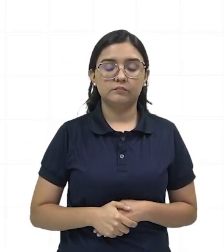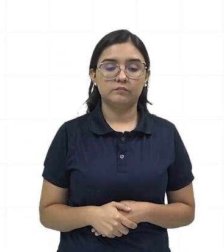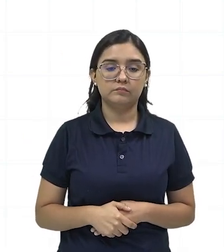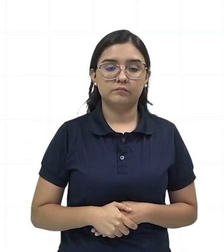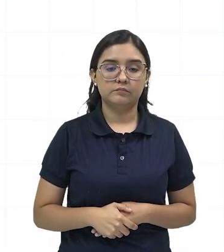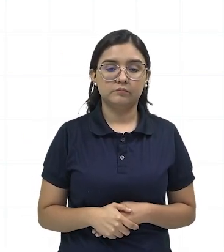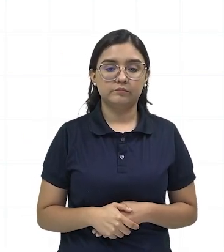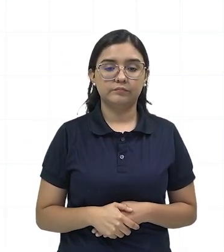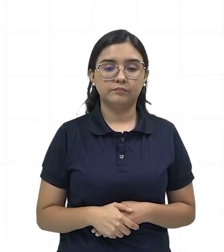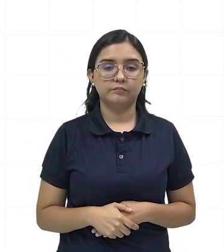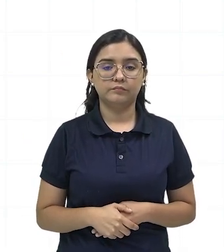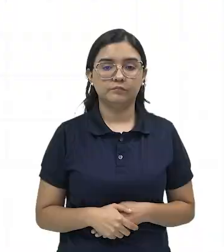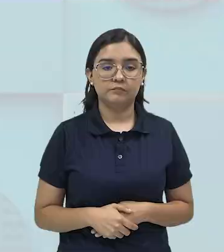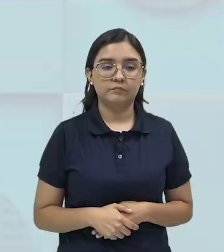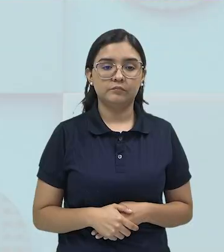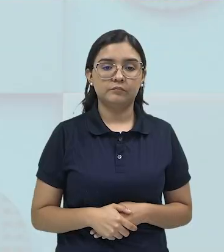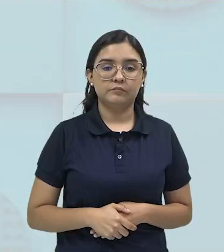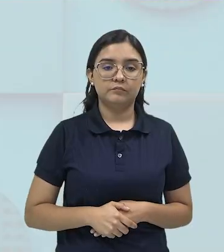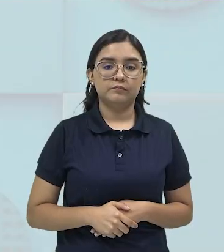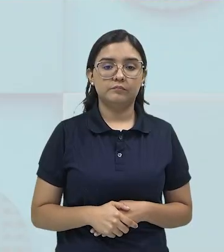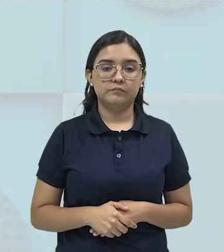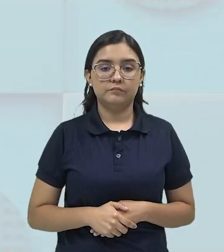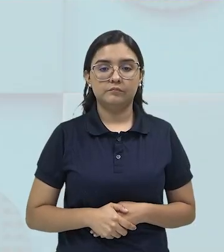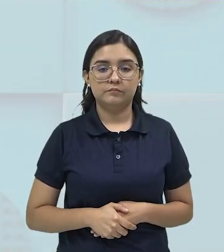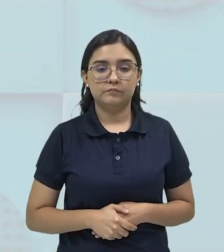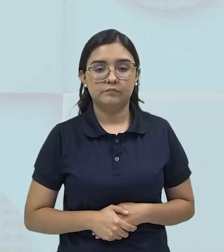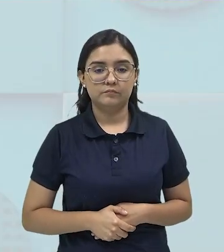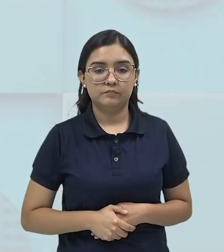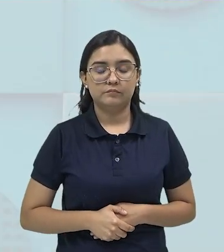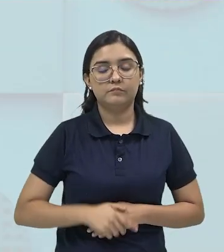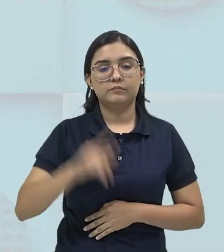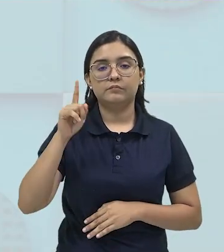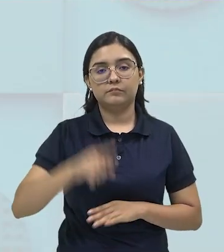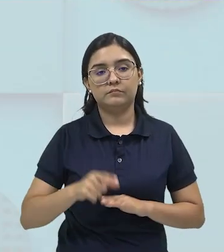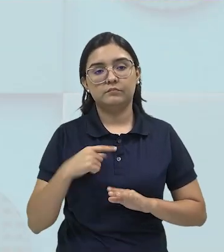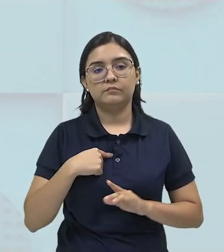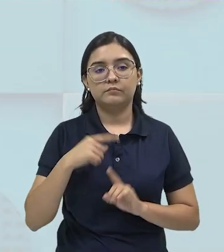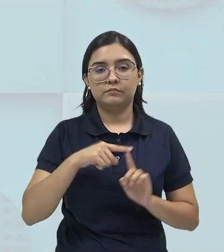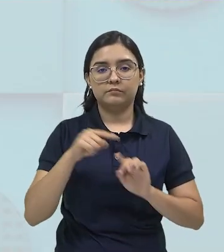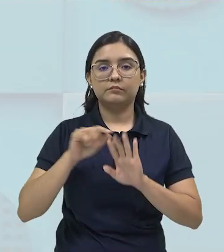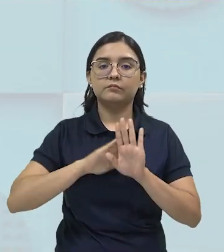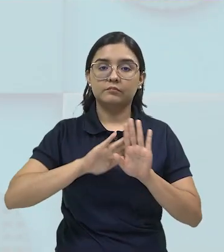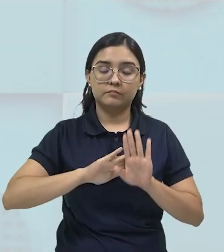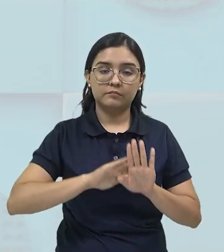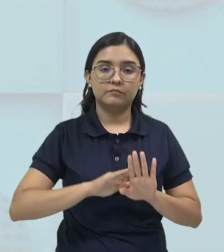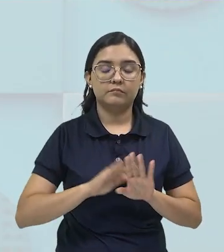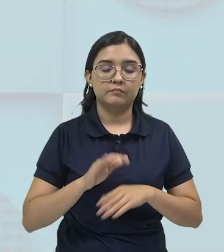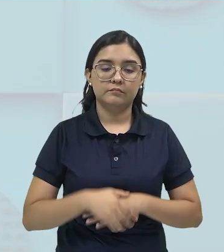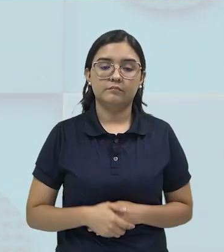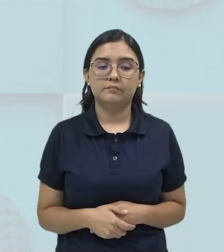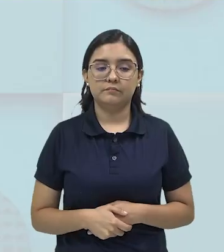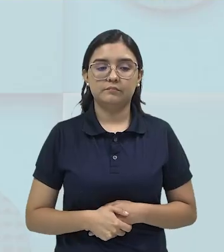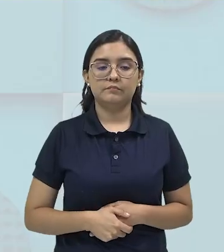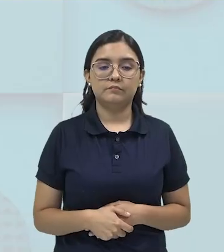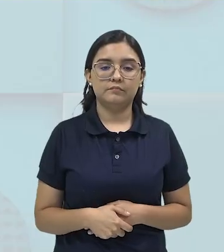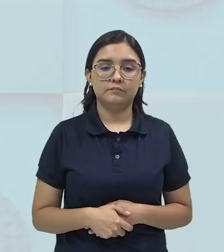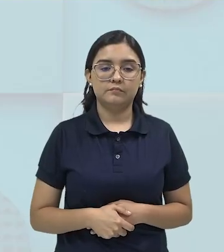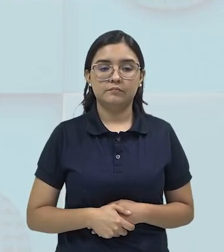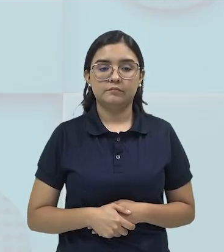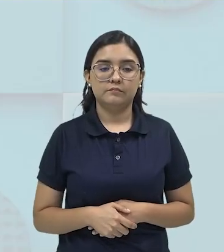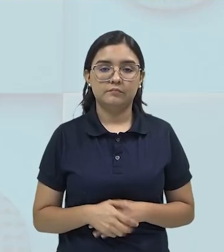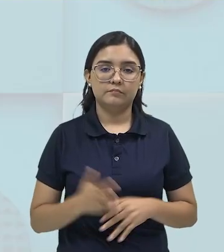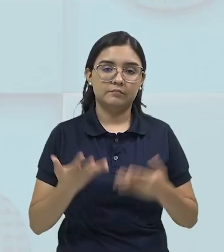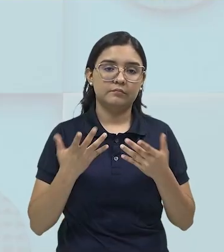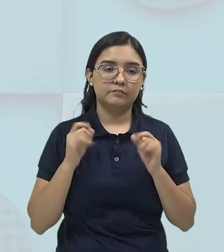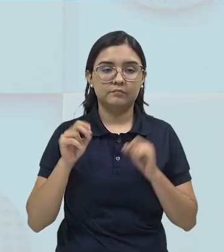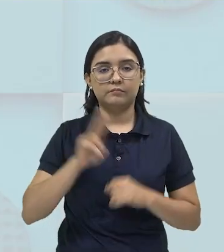desagradável, né? Então, esse é o quê? O eufemismo. Quando vocês quiserem suavizar alguma situação,